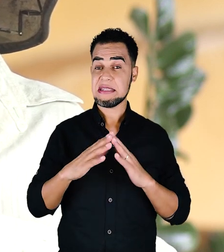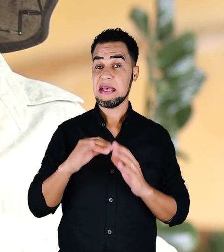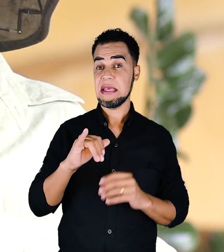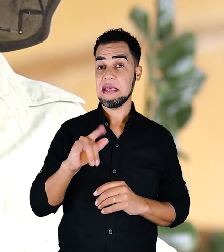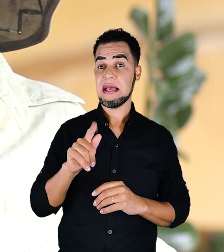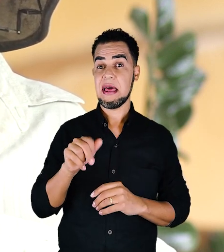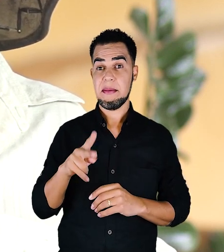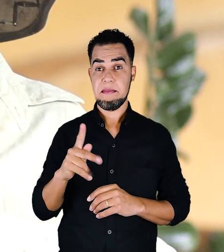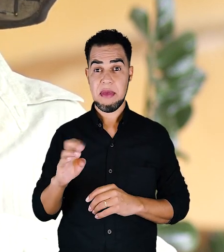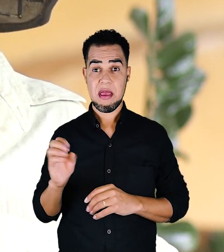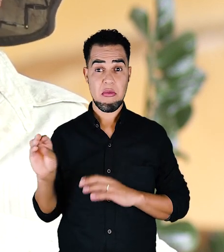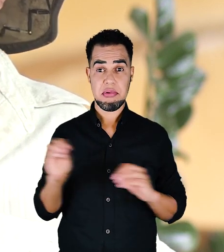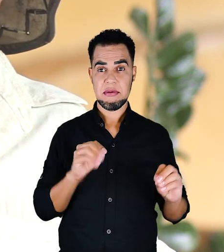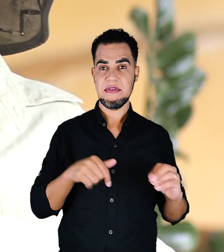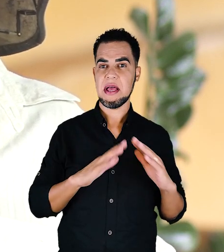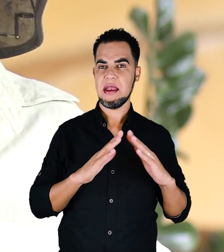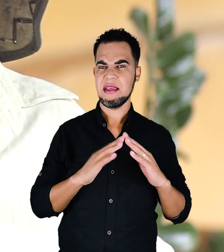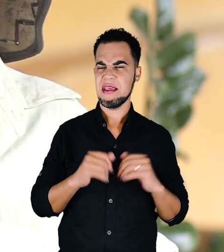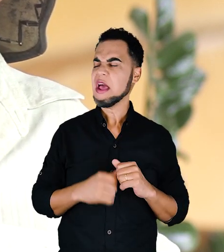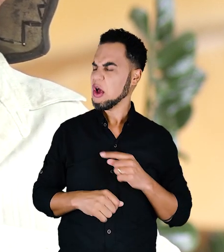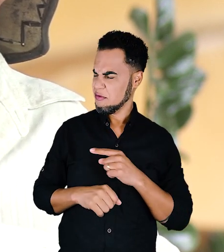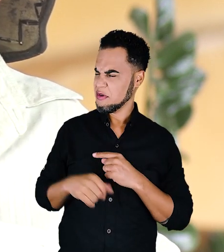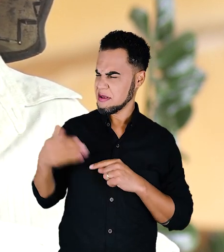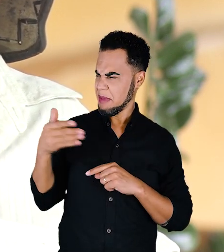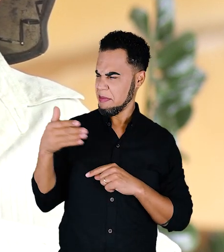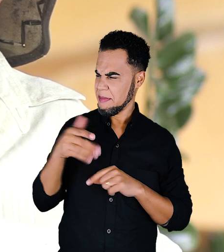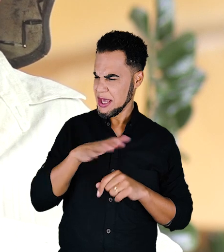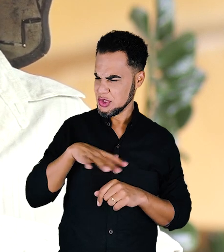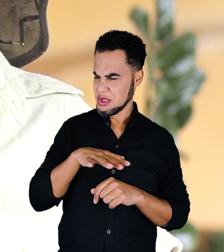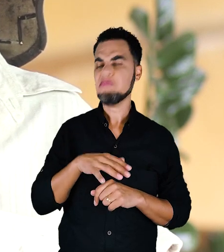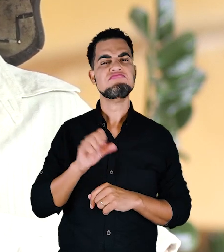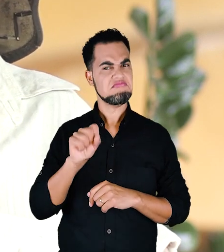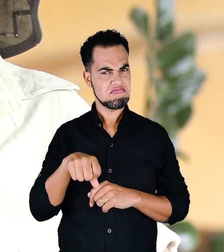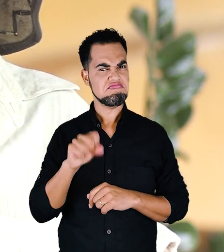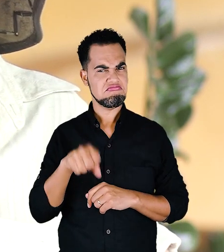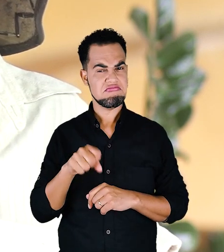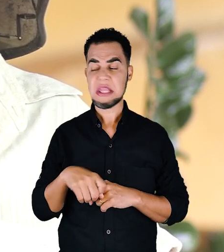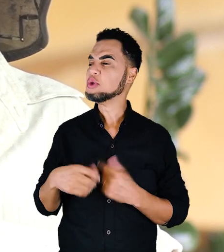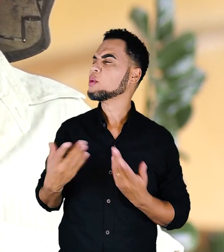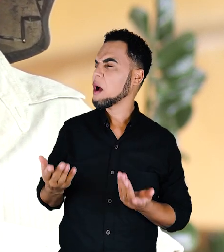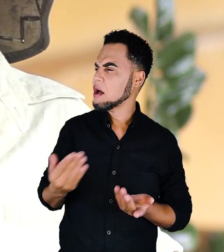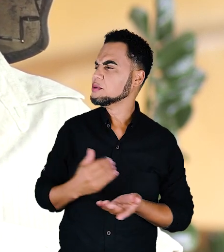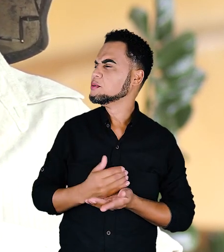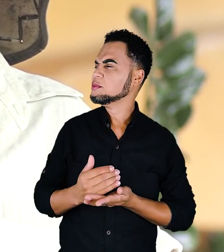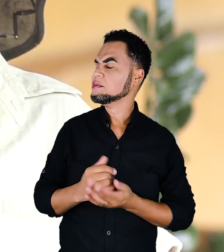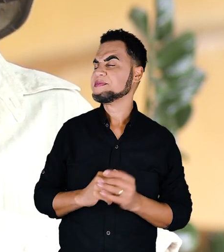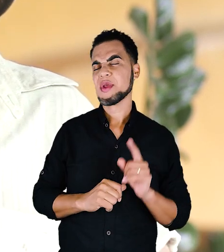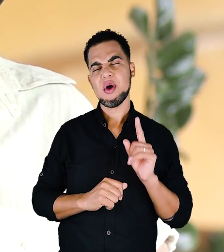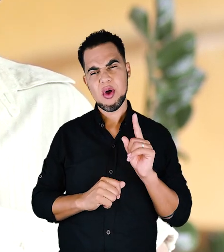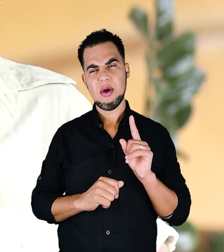eu morava em Garapé e eu vim morar aqui. Você frequentava essa região aqui? Frequentava. Desde